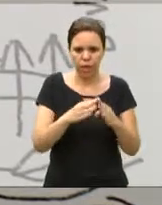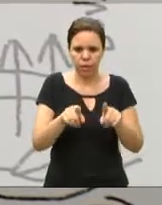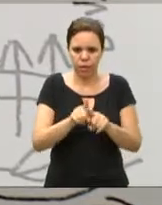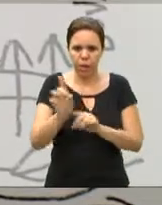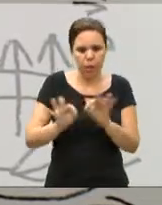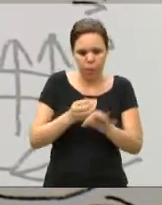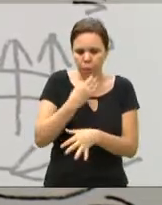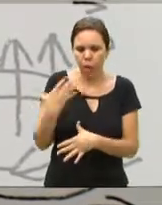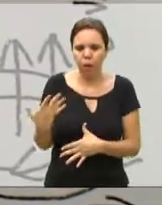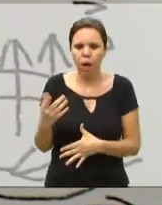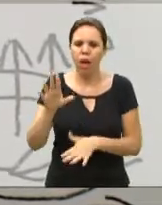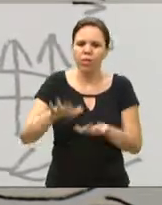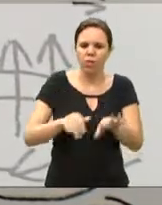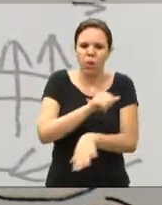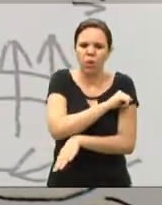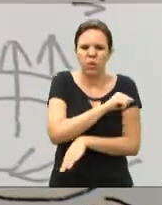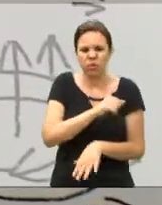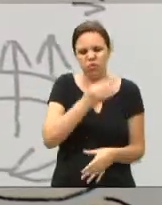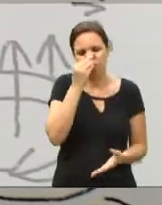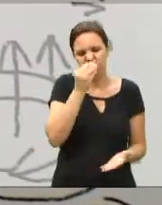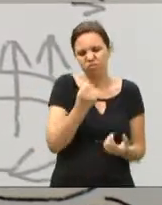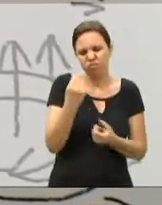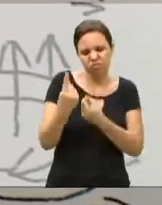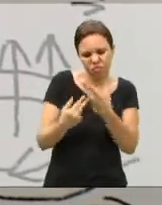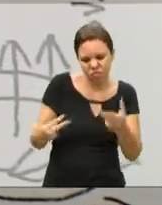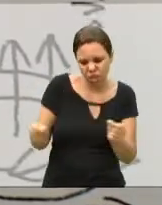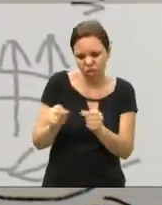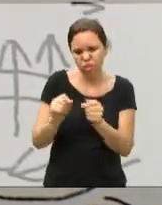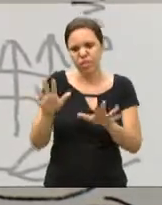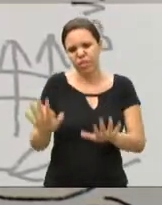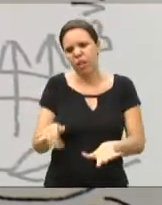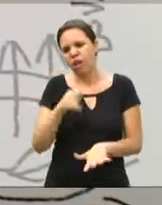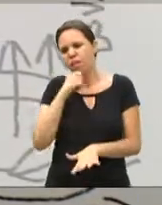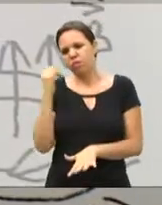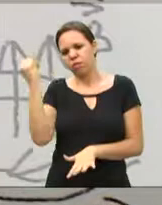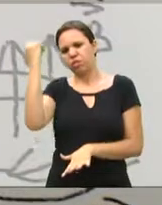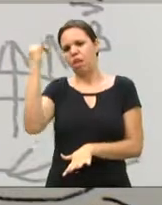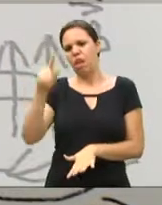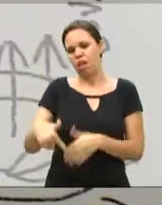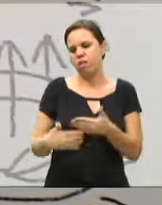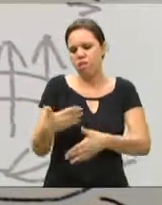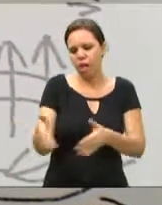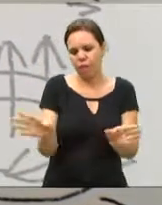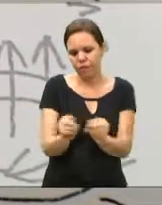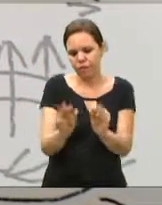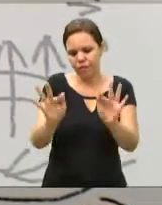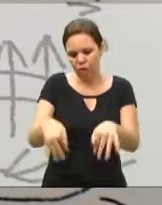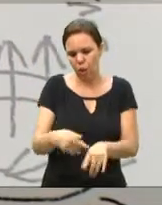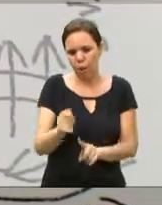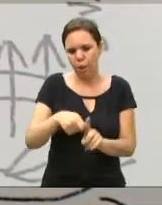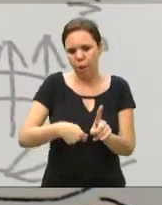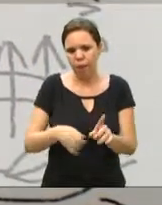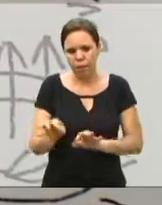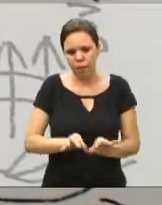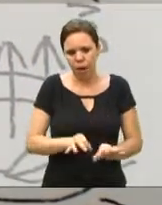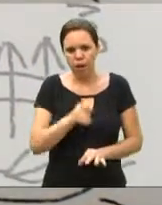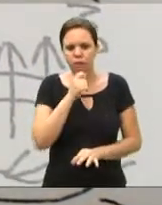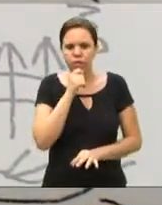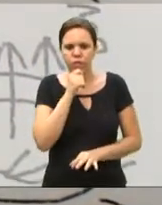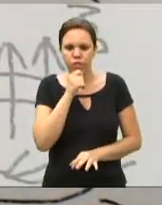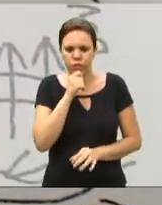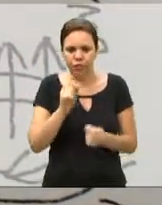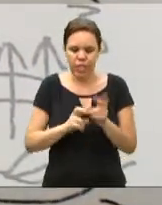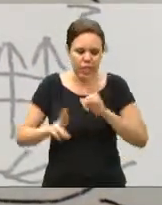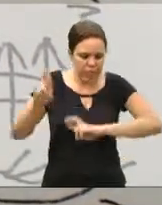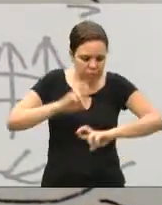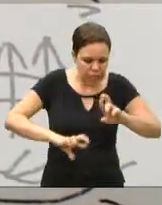preparado. Para o aluno que de repente tenha negligenciado alguns desses aspectos, é importante que nessa etapa final, nesse último mês aí de preparação, ele faça